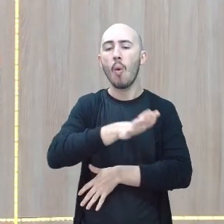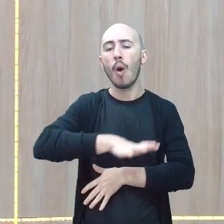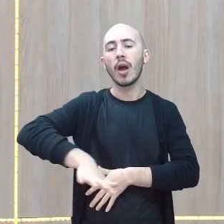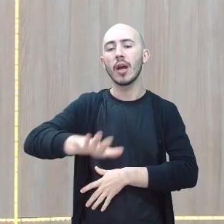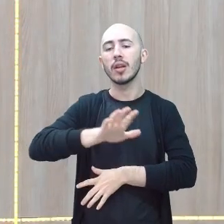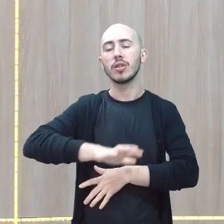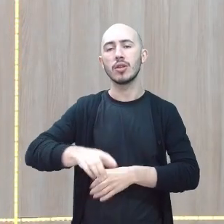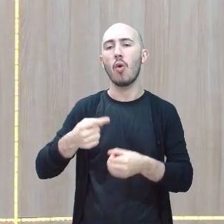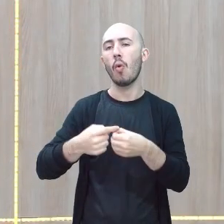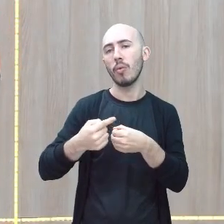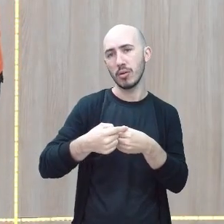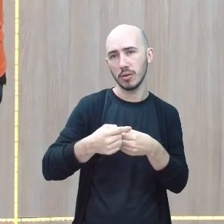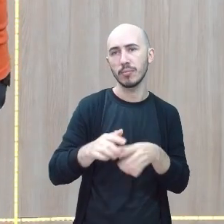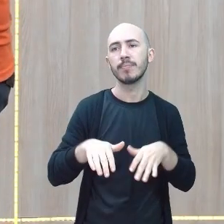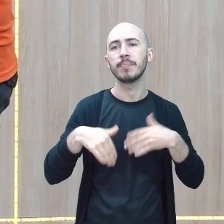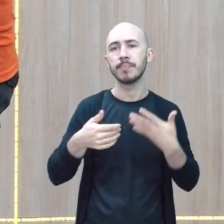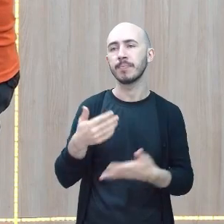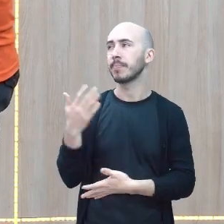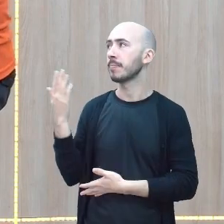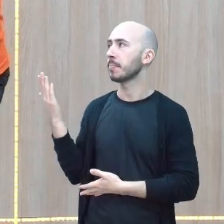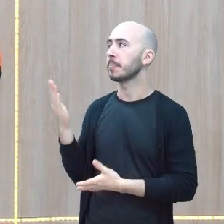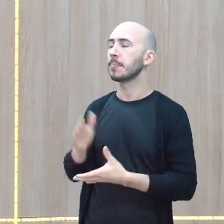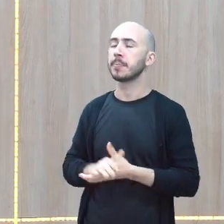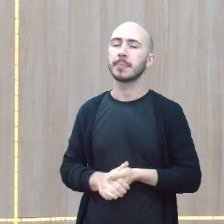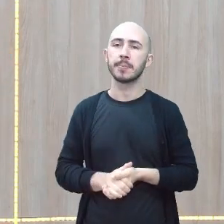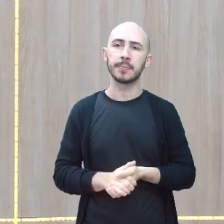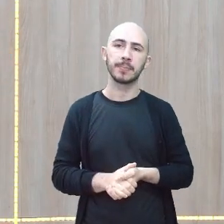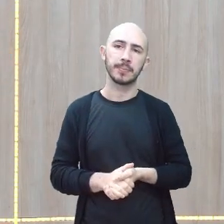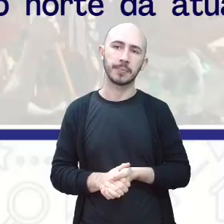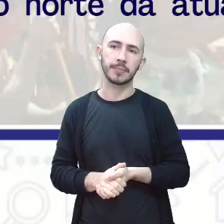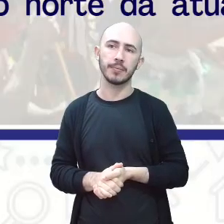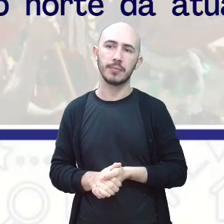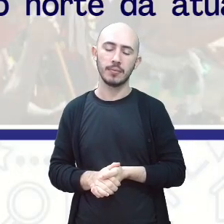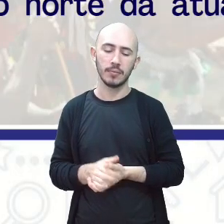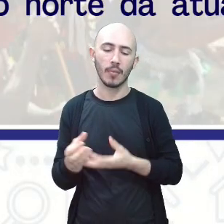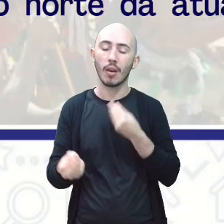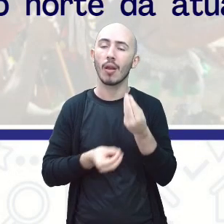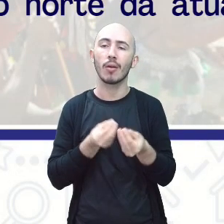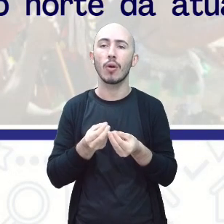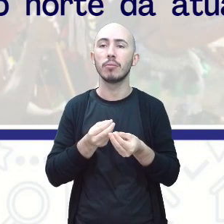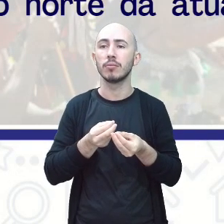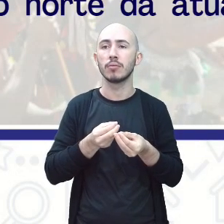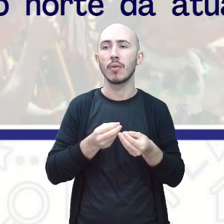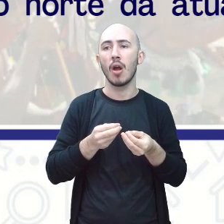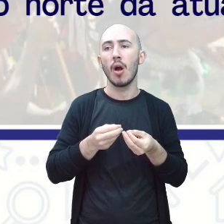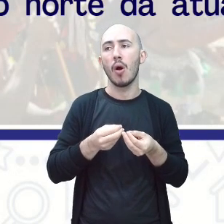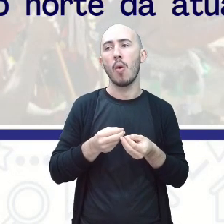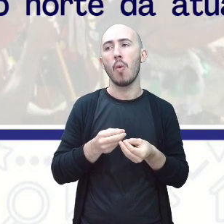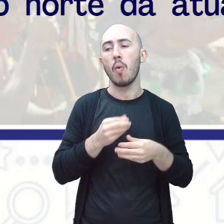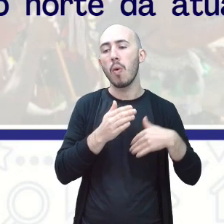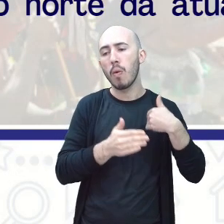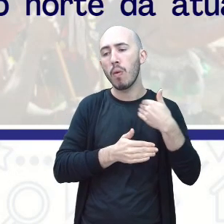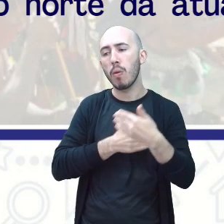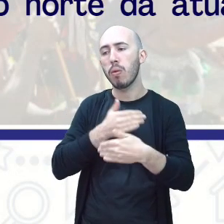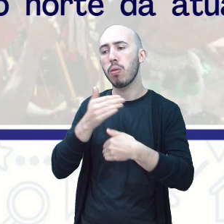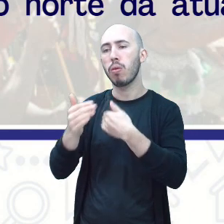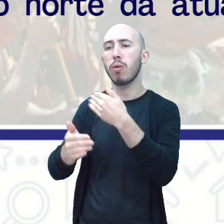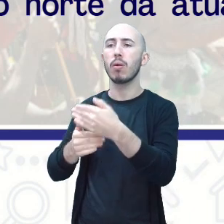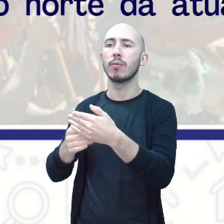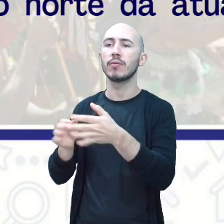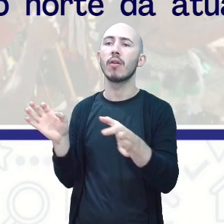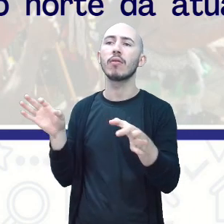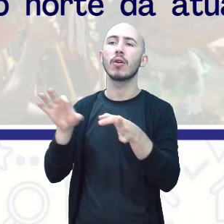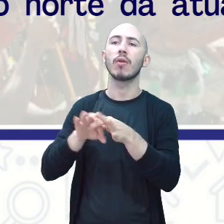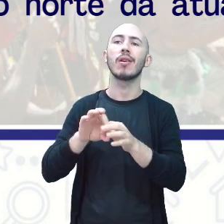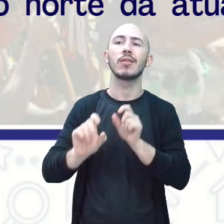município de Águas Belas. E esse domínio, né, se desenvolve muito ligado ao antigo